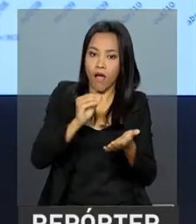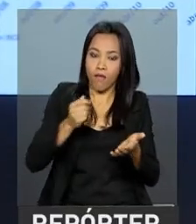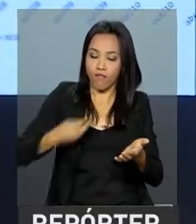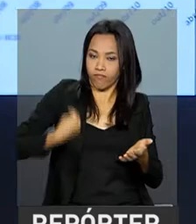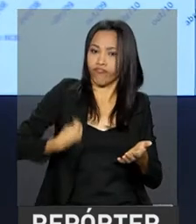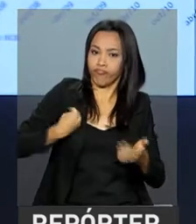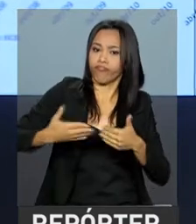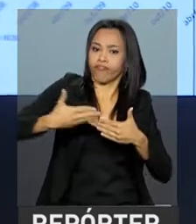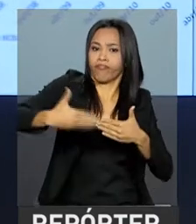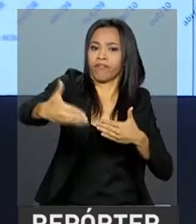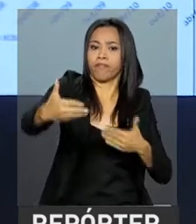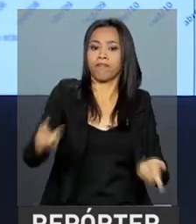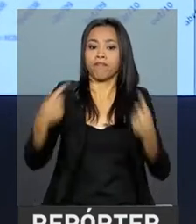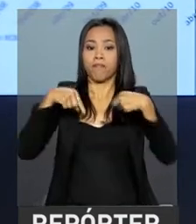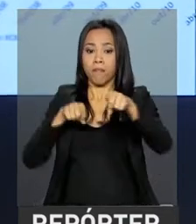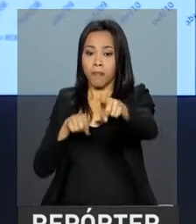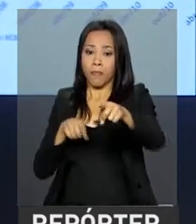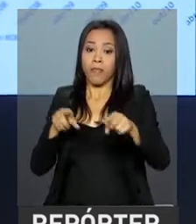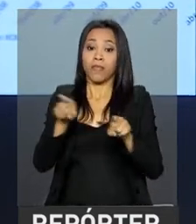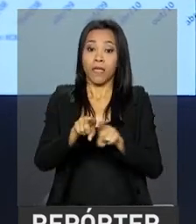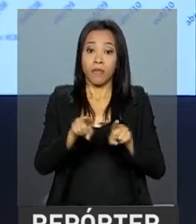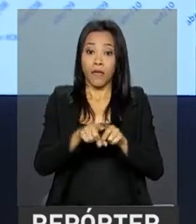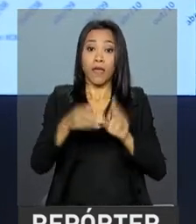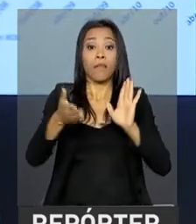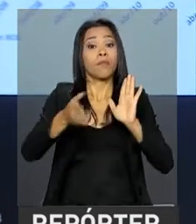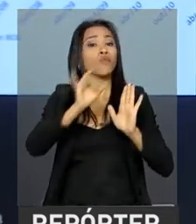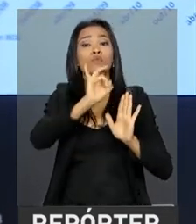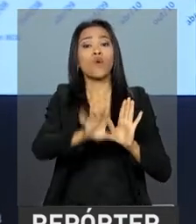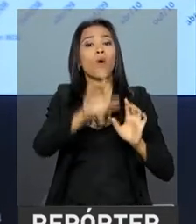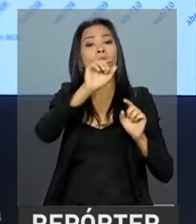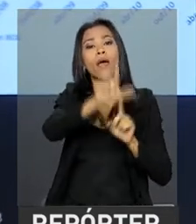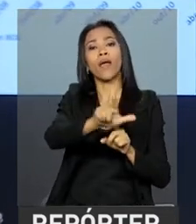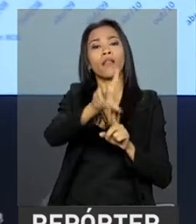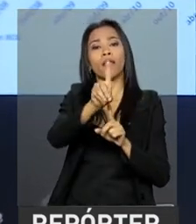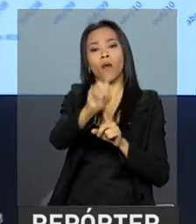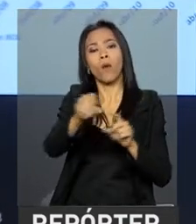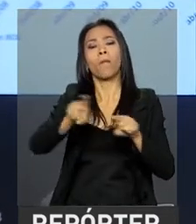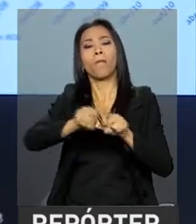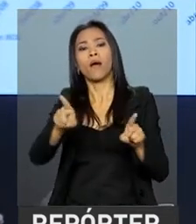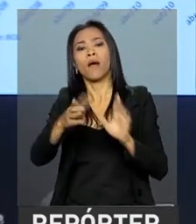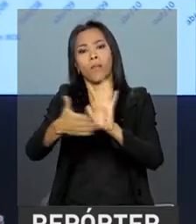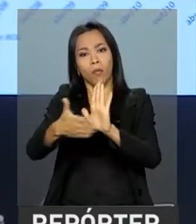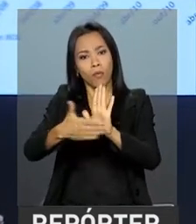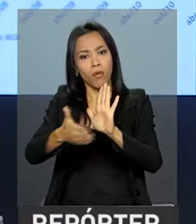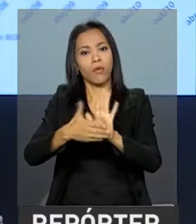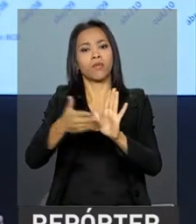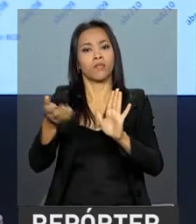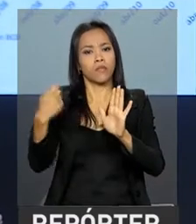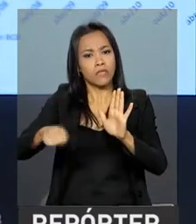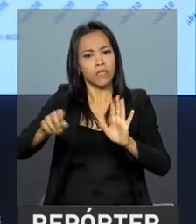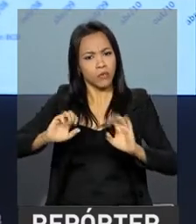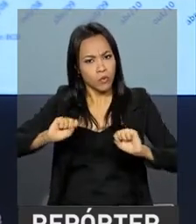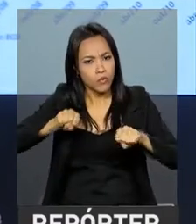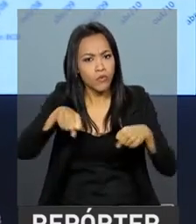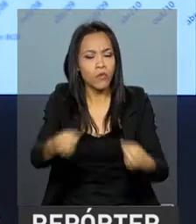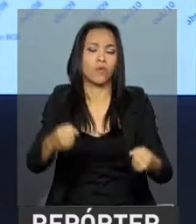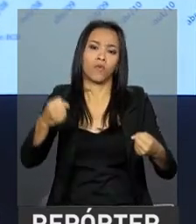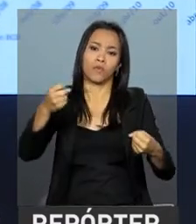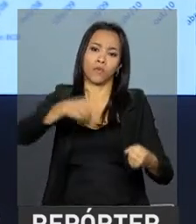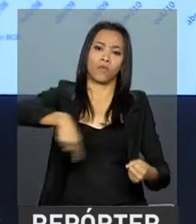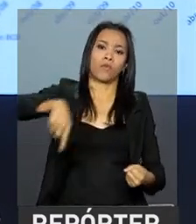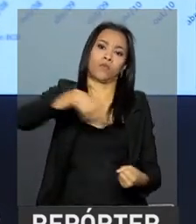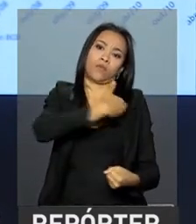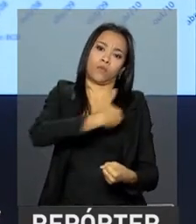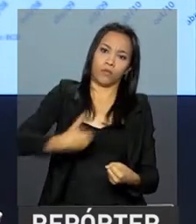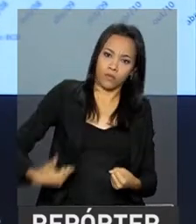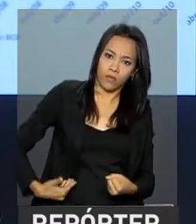também a proposta de lei orçamentária deverão se enquadrar dentro de um esforço continuado do governo